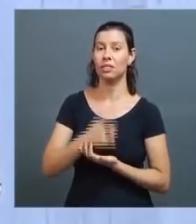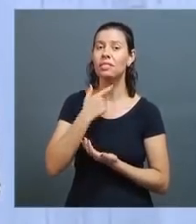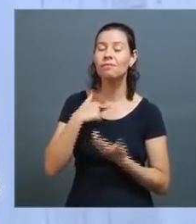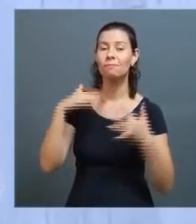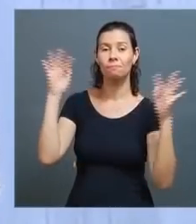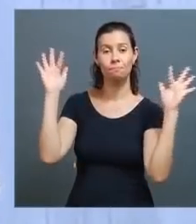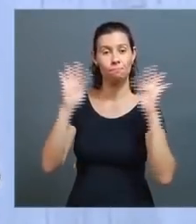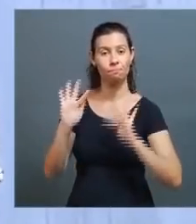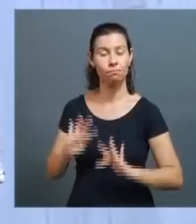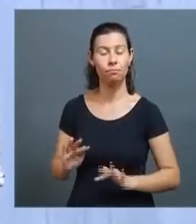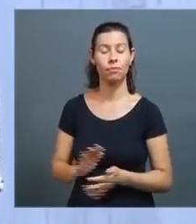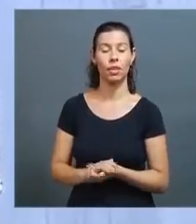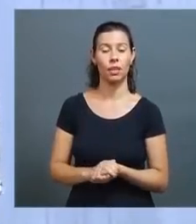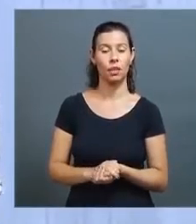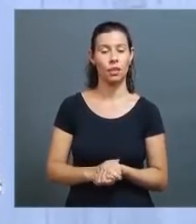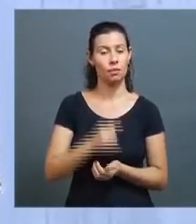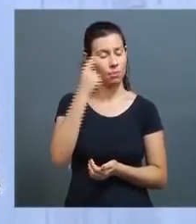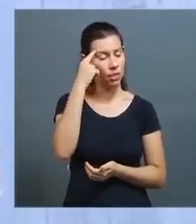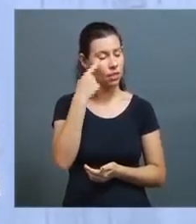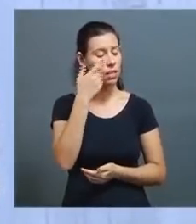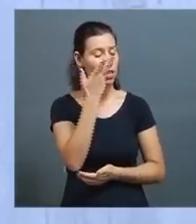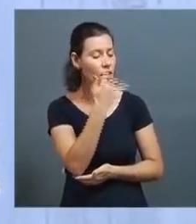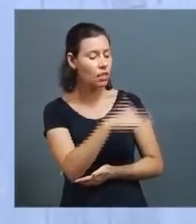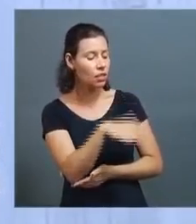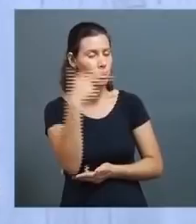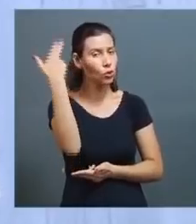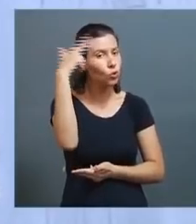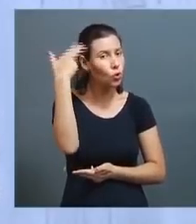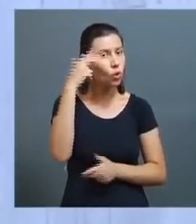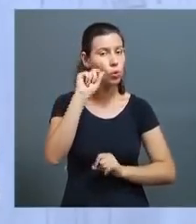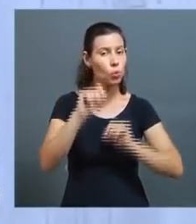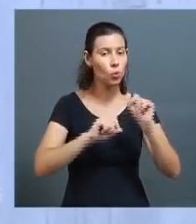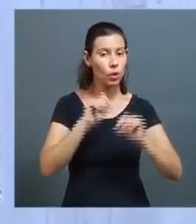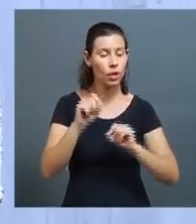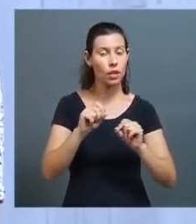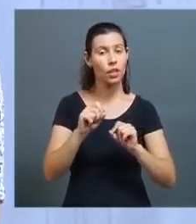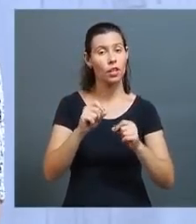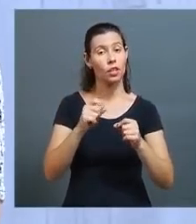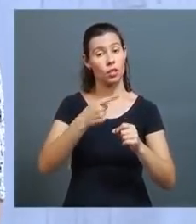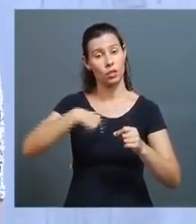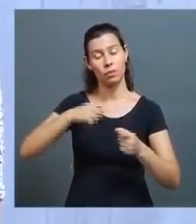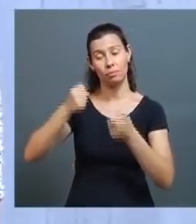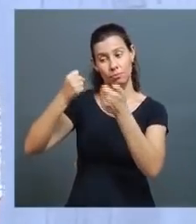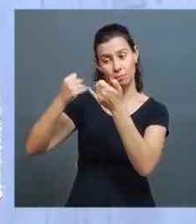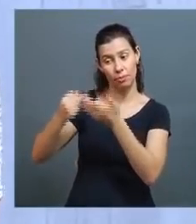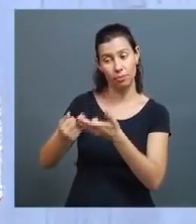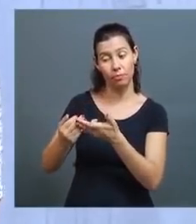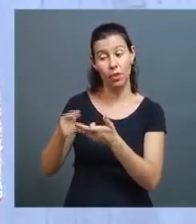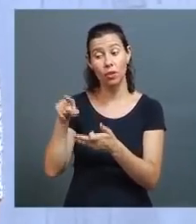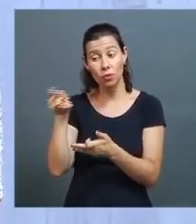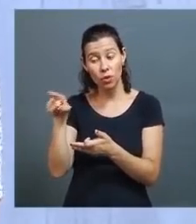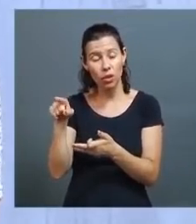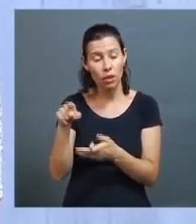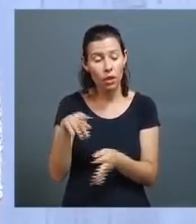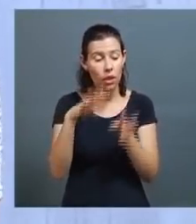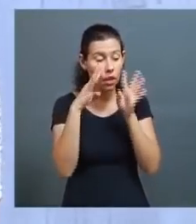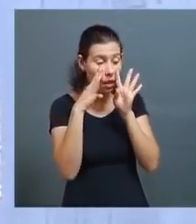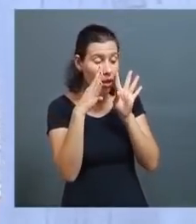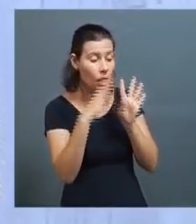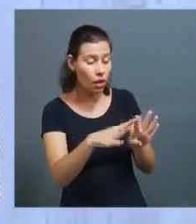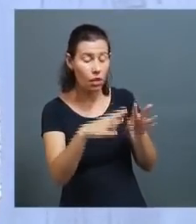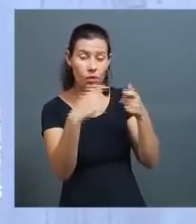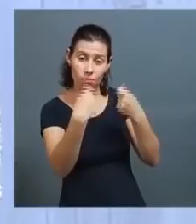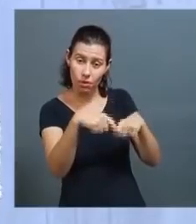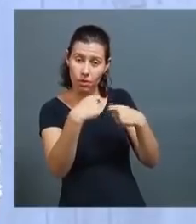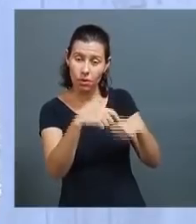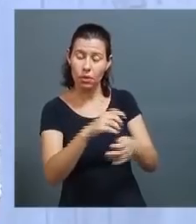dessa criança, o que ela sonha. Uhum. Então, a gente coloca muito isso para a família, assim, para eles ouvirem a criança na consulta, né,